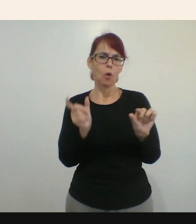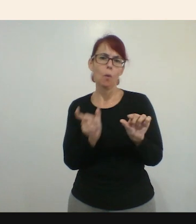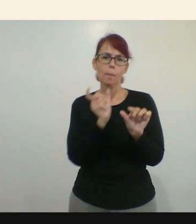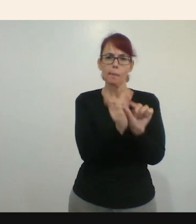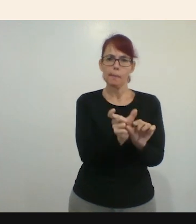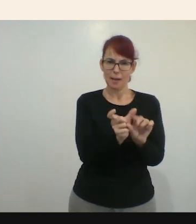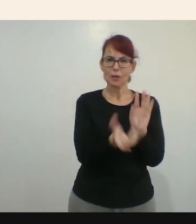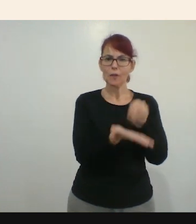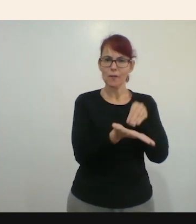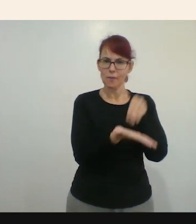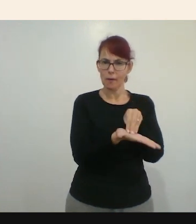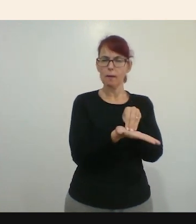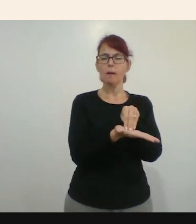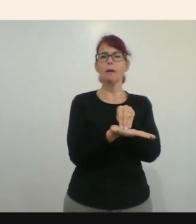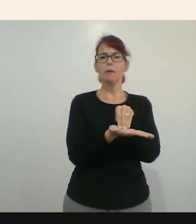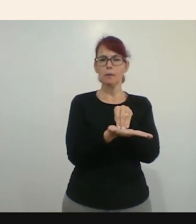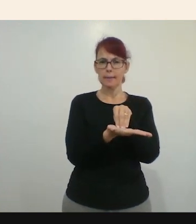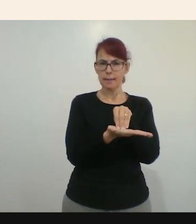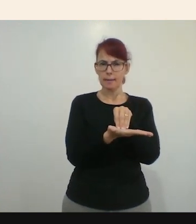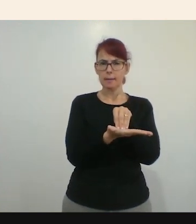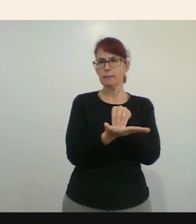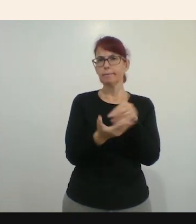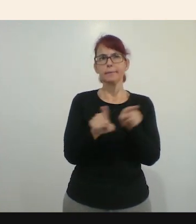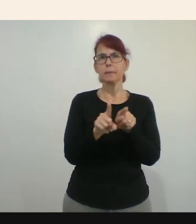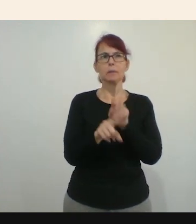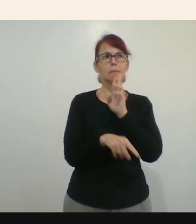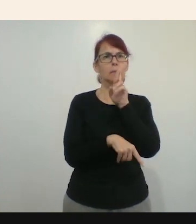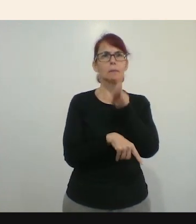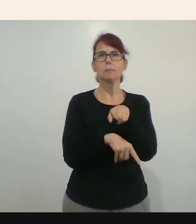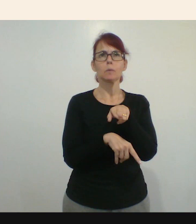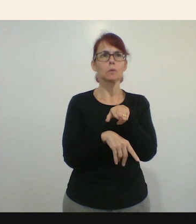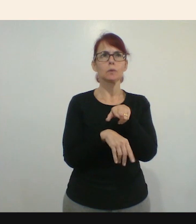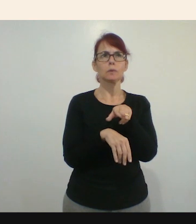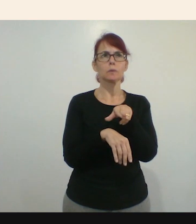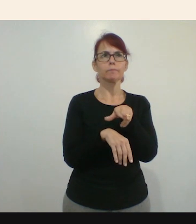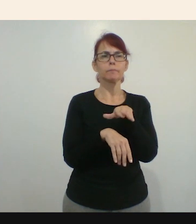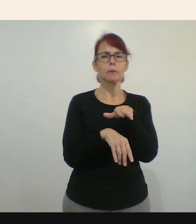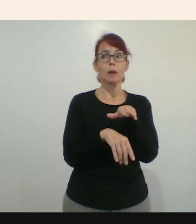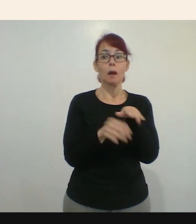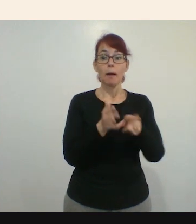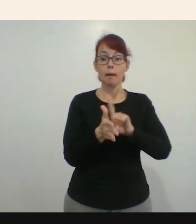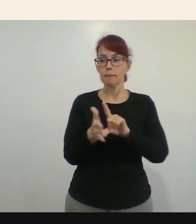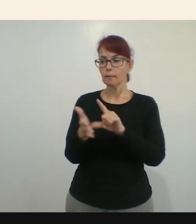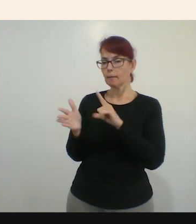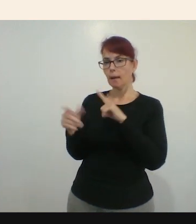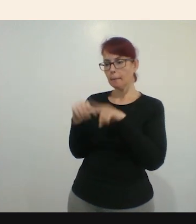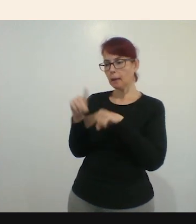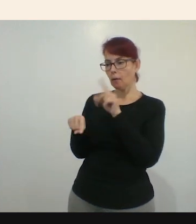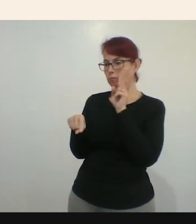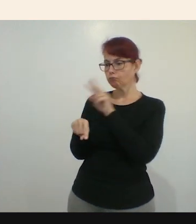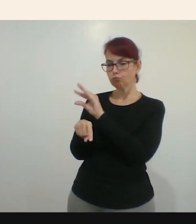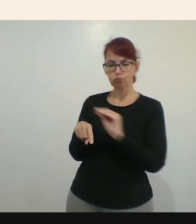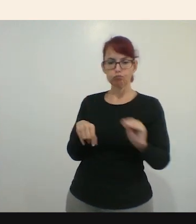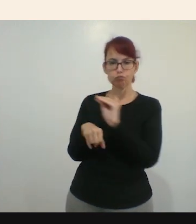de indicar algo, de colocar respostas com consulta. Então, vocês